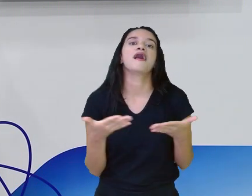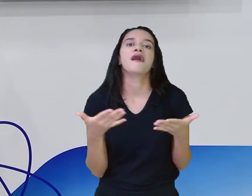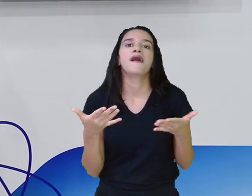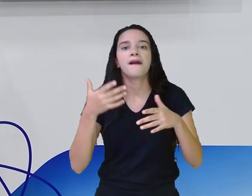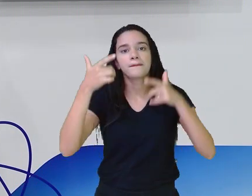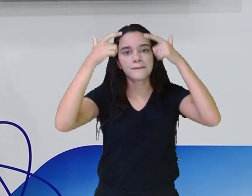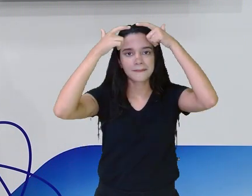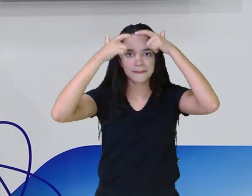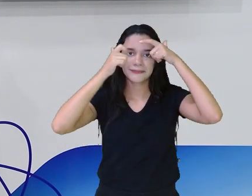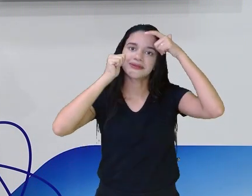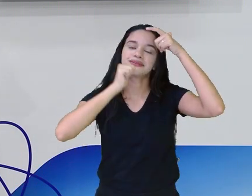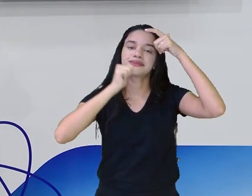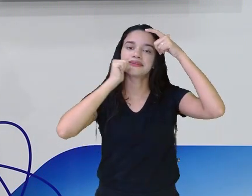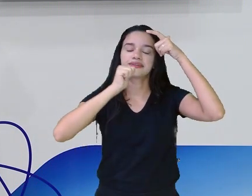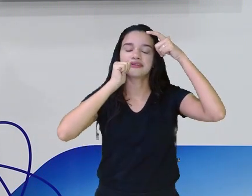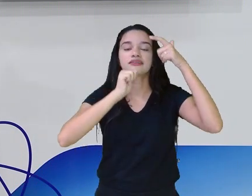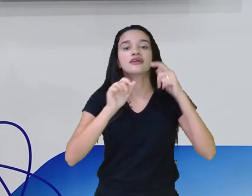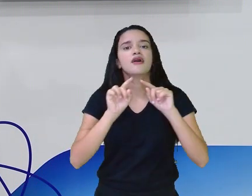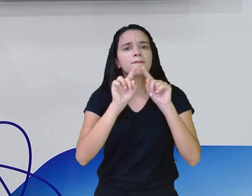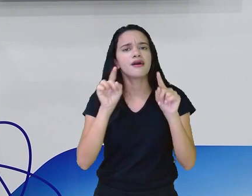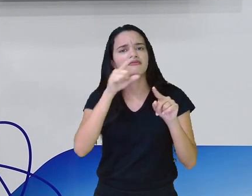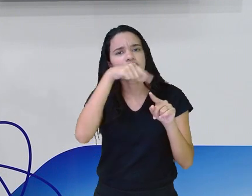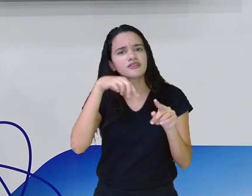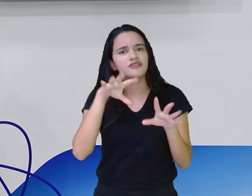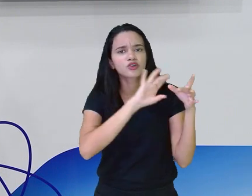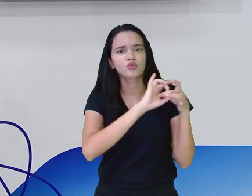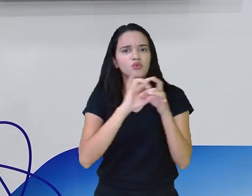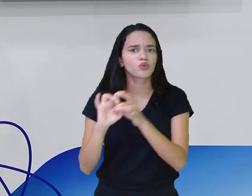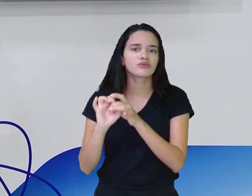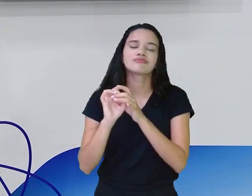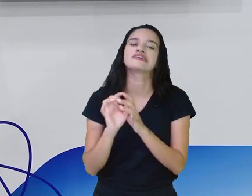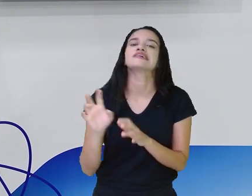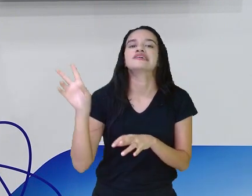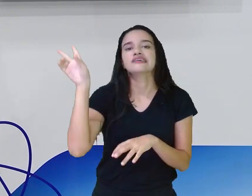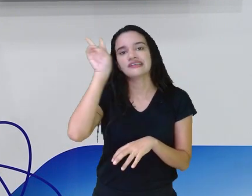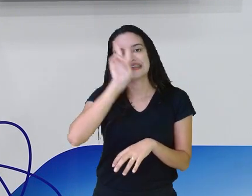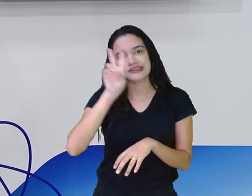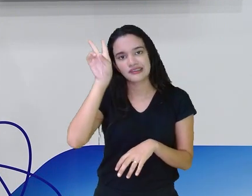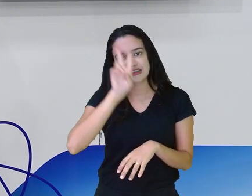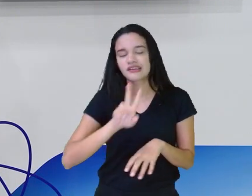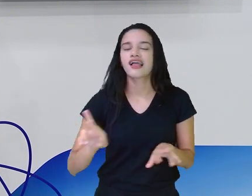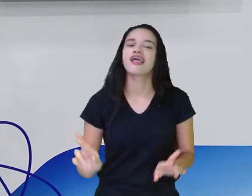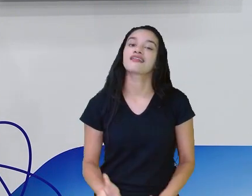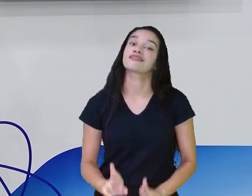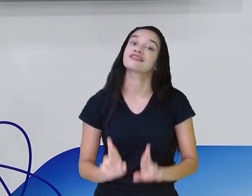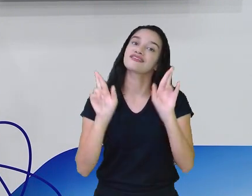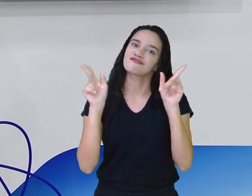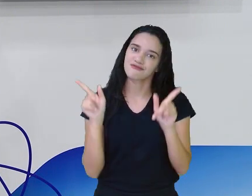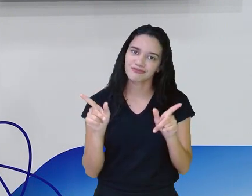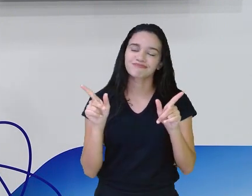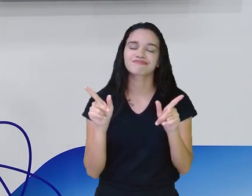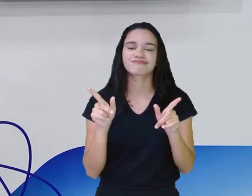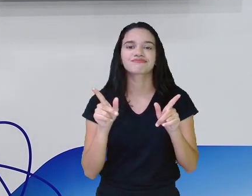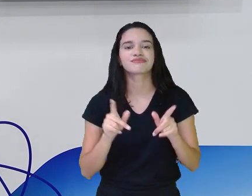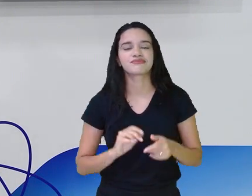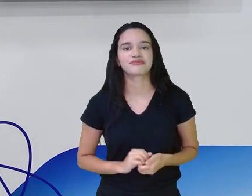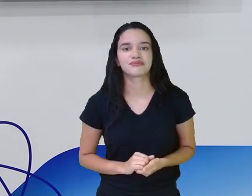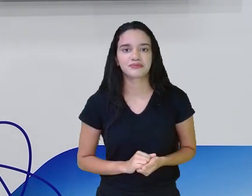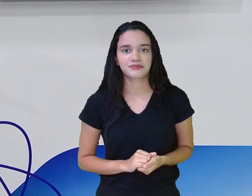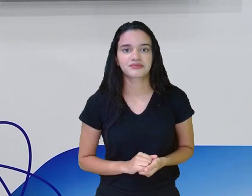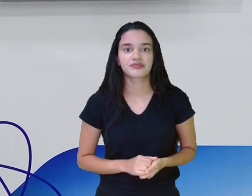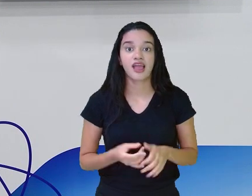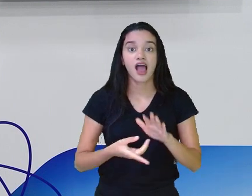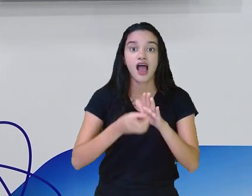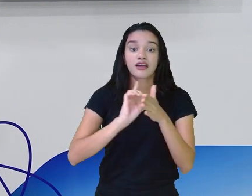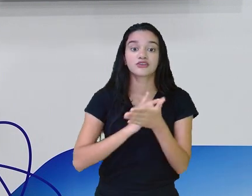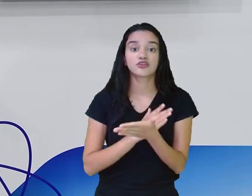encanta o príncipe. Mas vocês veem que o contexto da história aí é totalmente diferente.